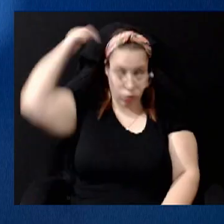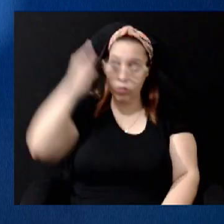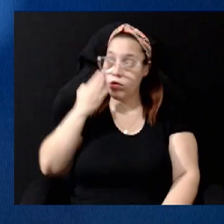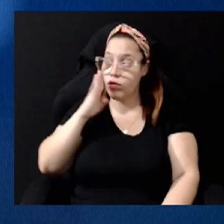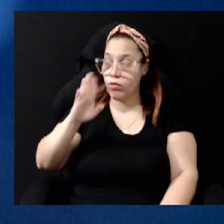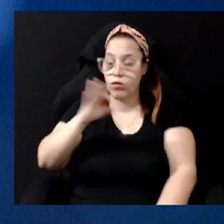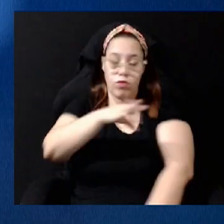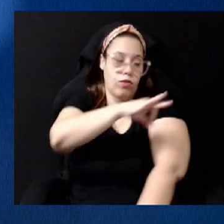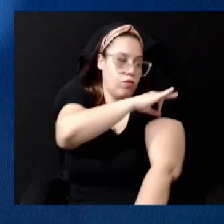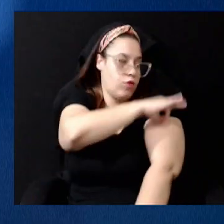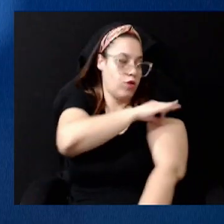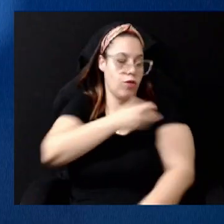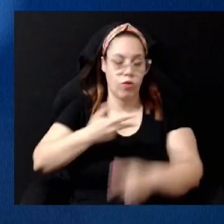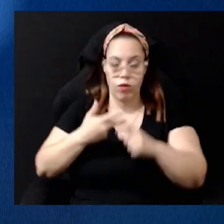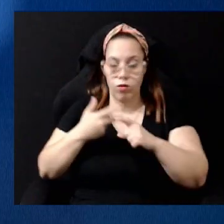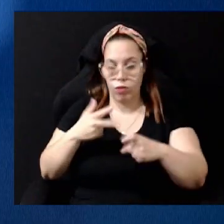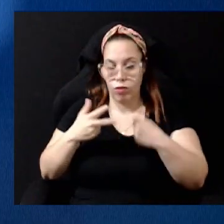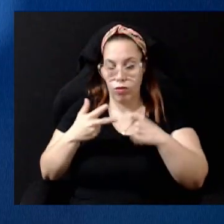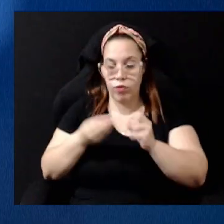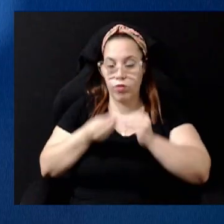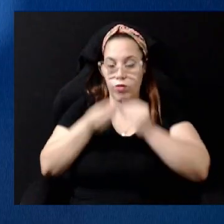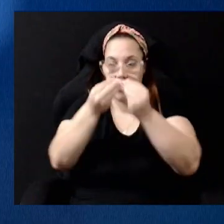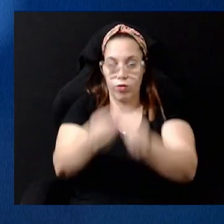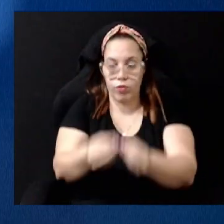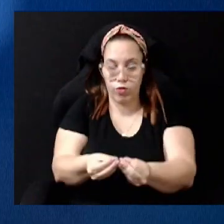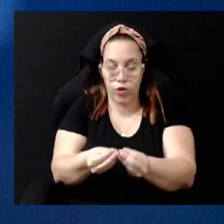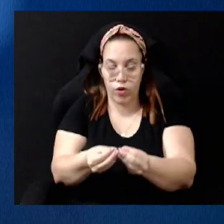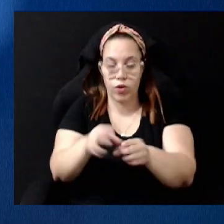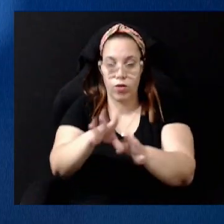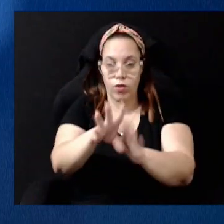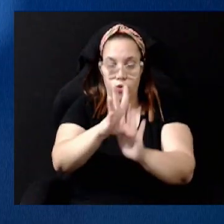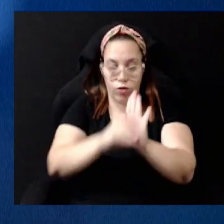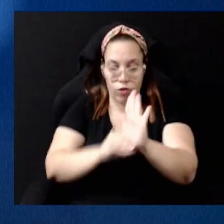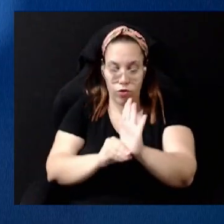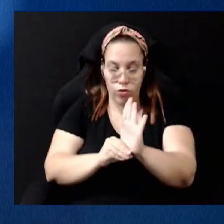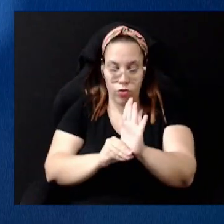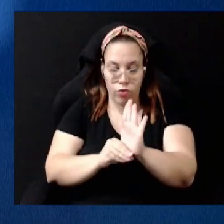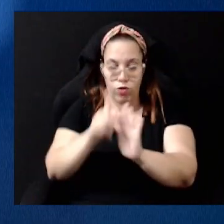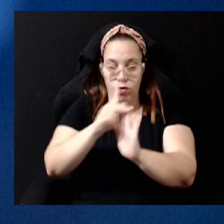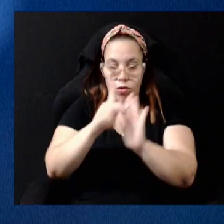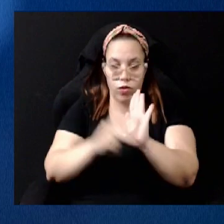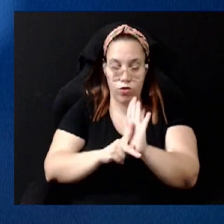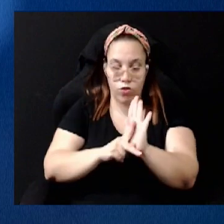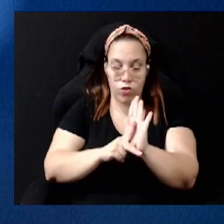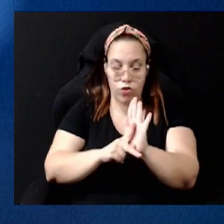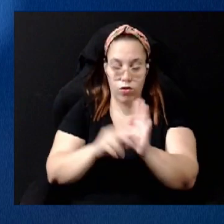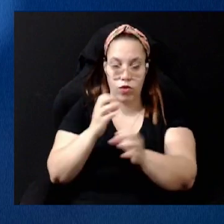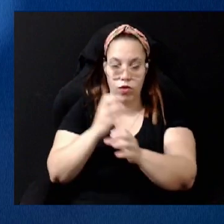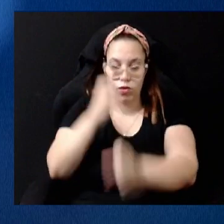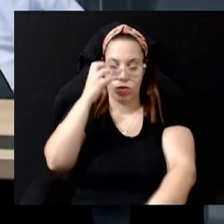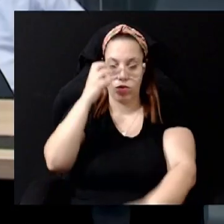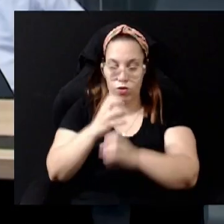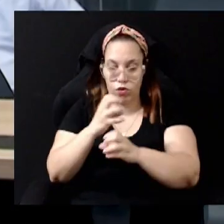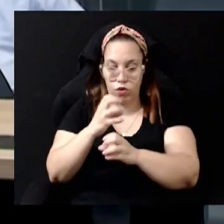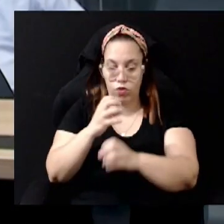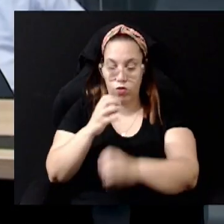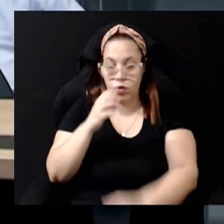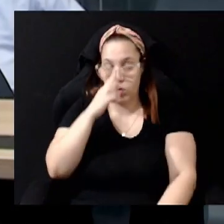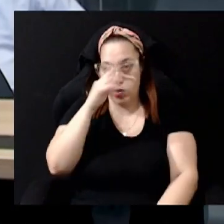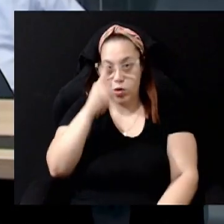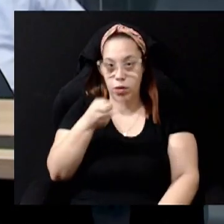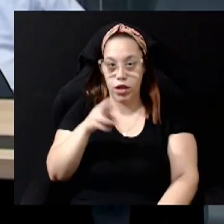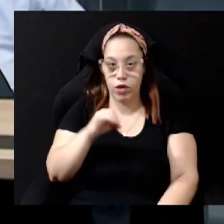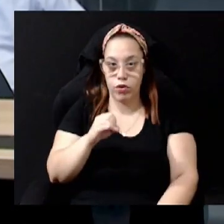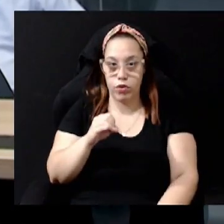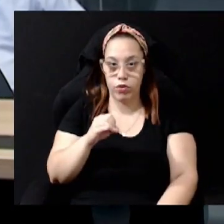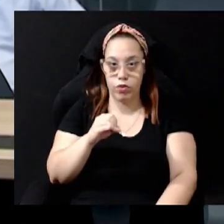Executivo que disponibilize a cópia integral dos projetos de engenharia dos piscinões na cidade. O parlamentar,